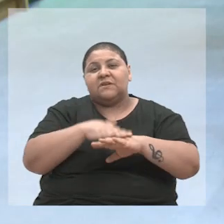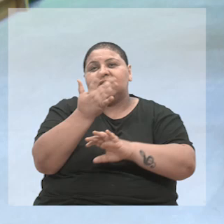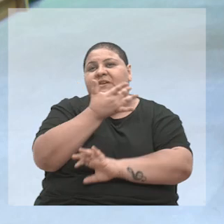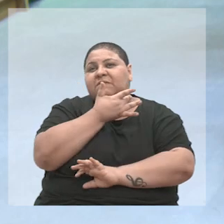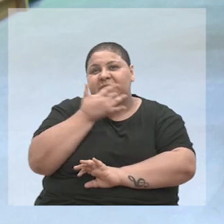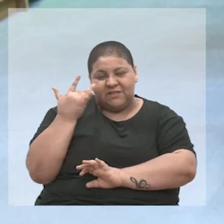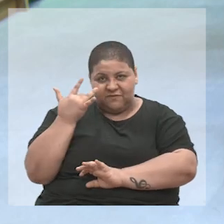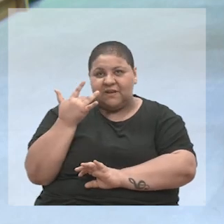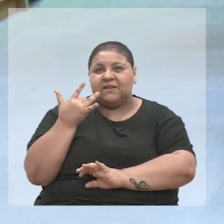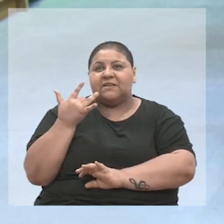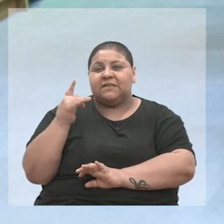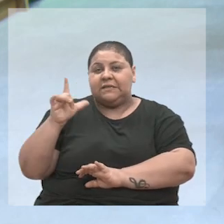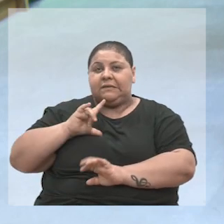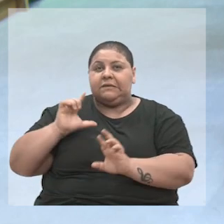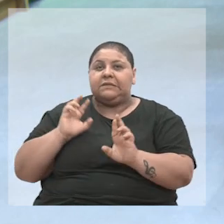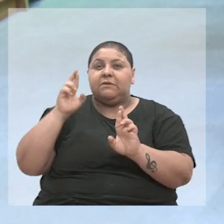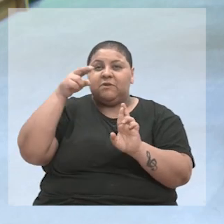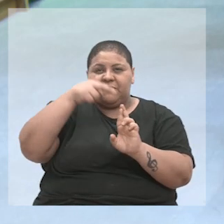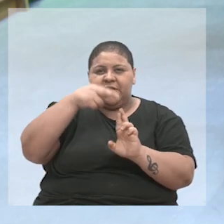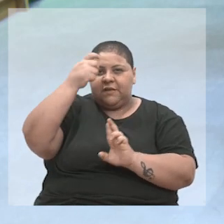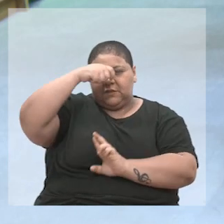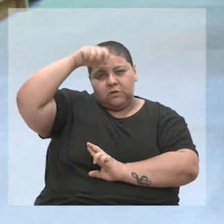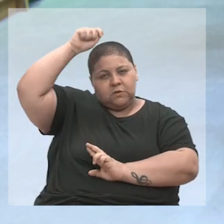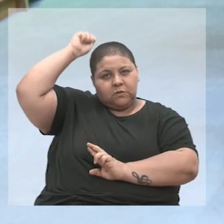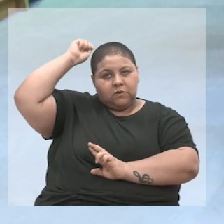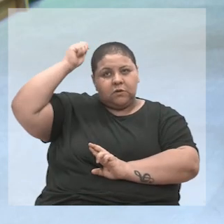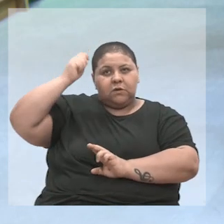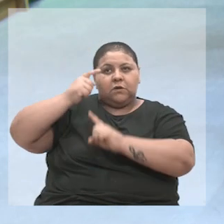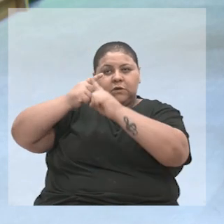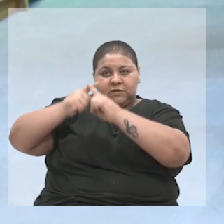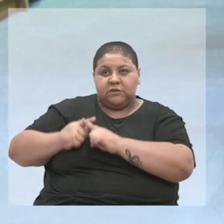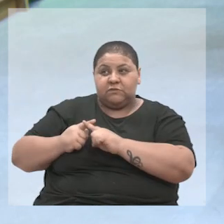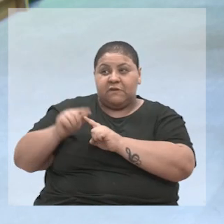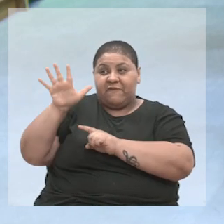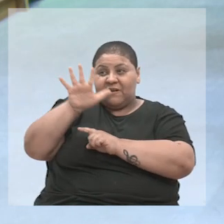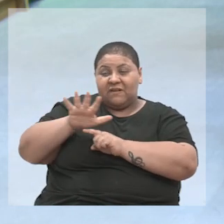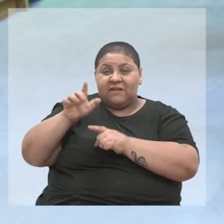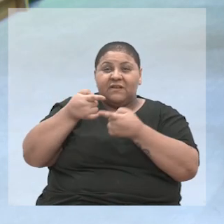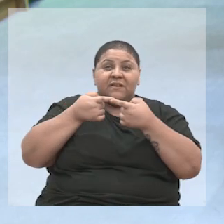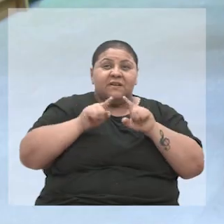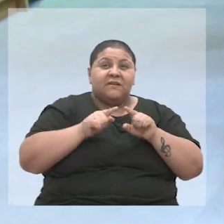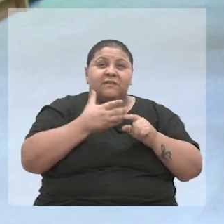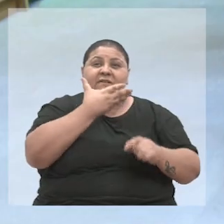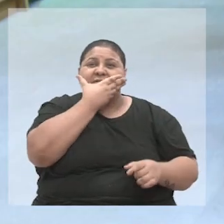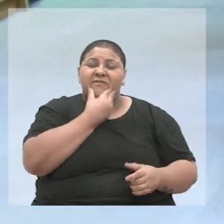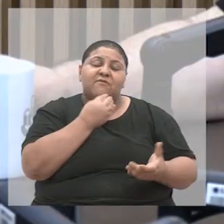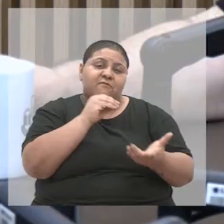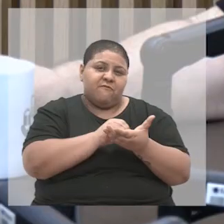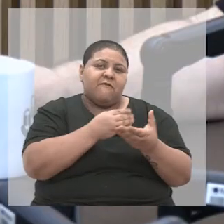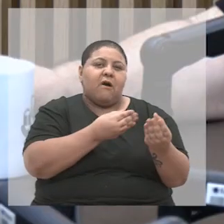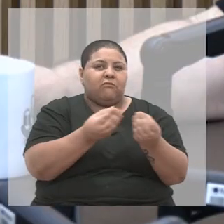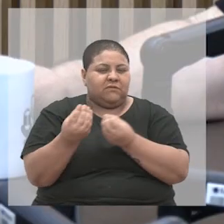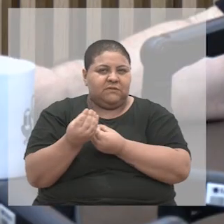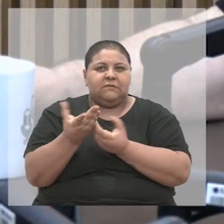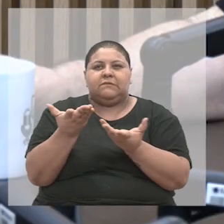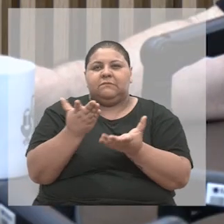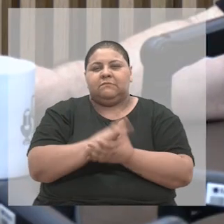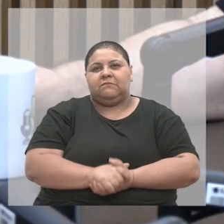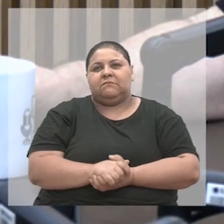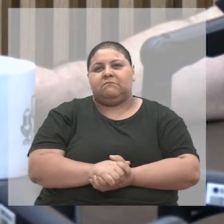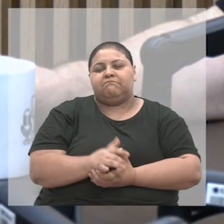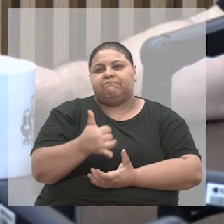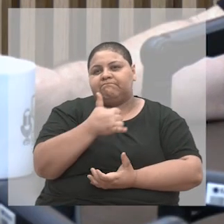mais fácil no feminino, como a gente já teve a referência com a UX, né? Quando disputava a Liga Nacional. Mas no masculino falta muito, né? Eu